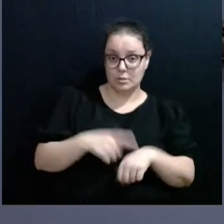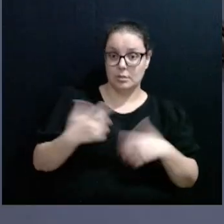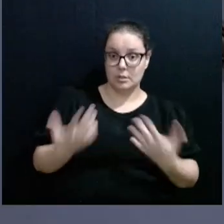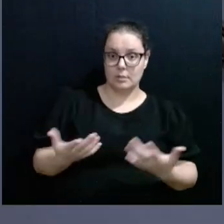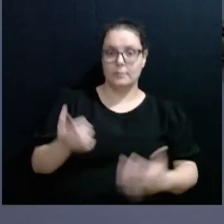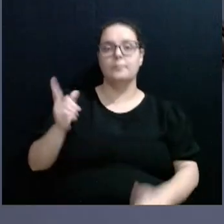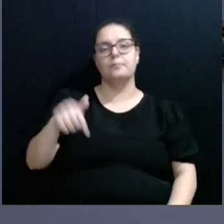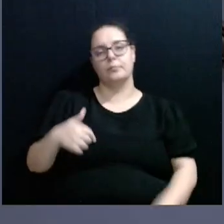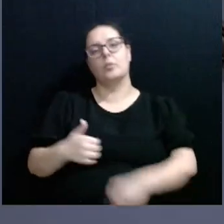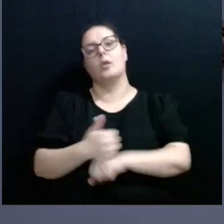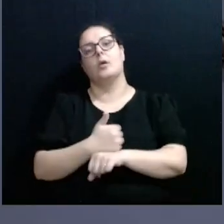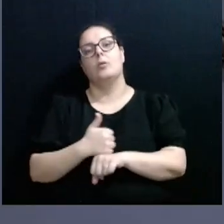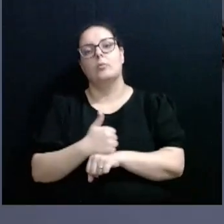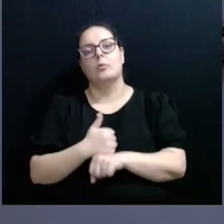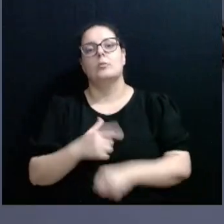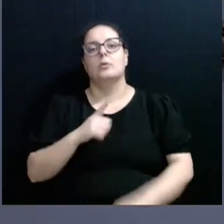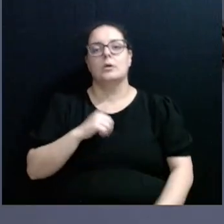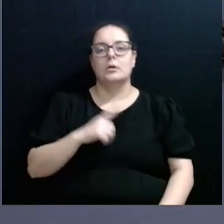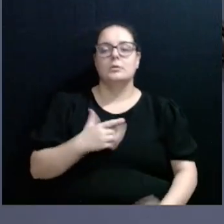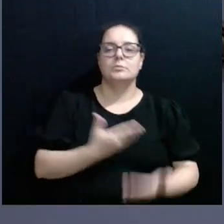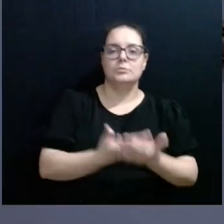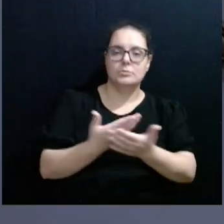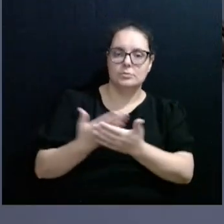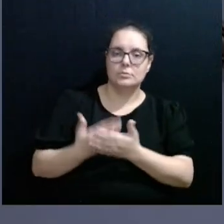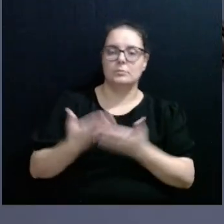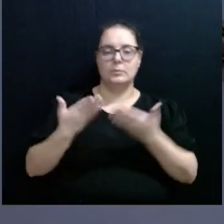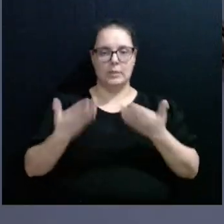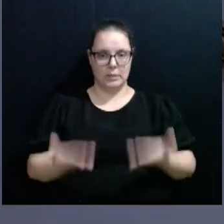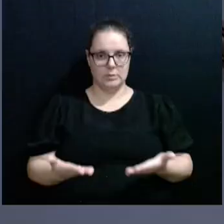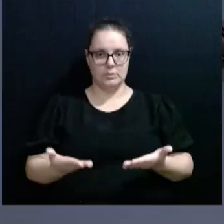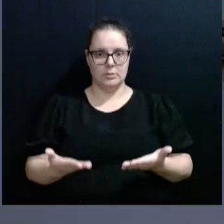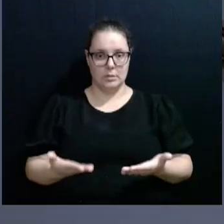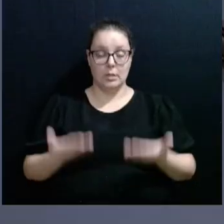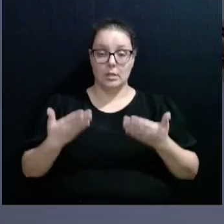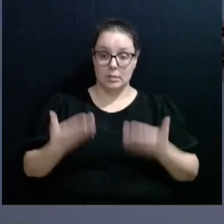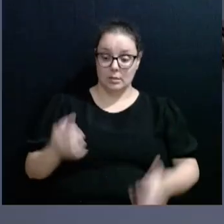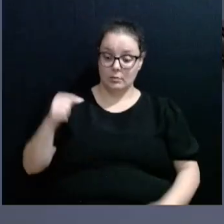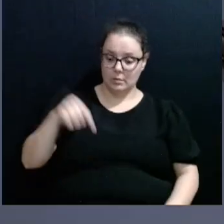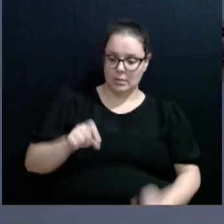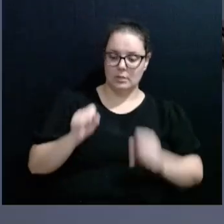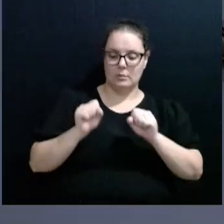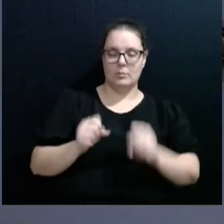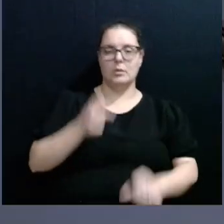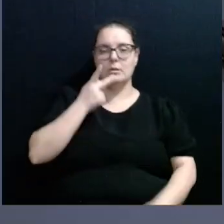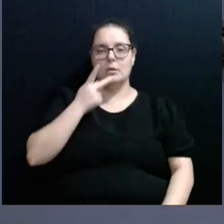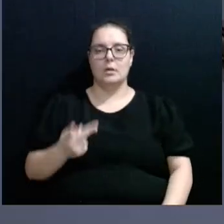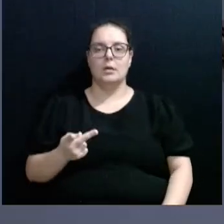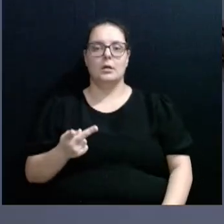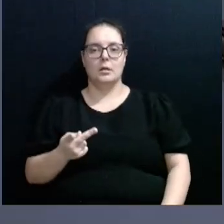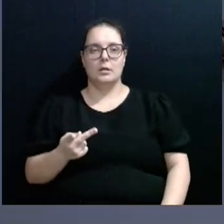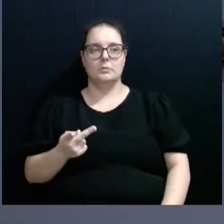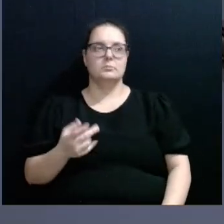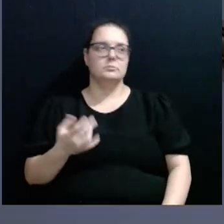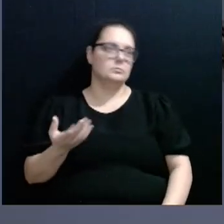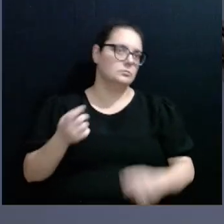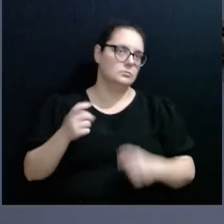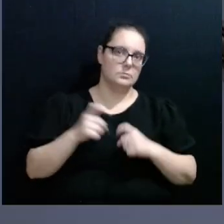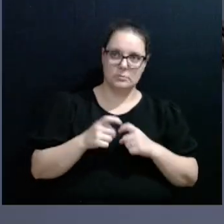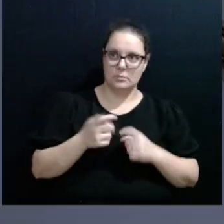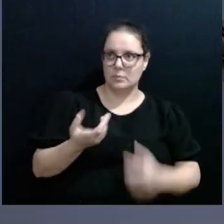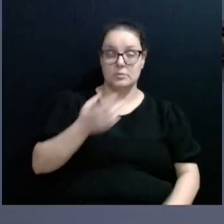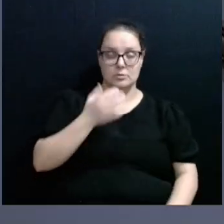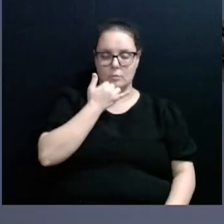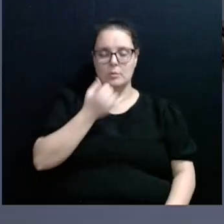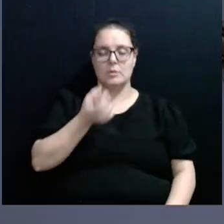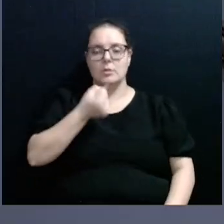que tenha estudado para isso. Então ele é que pode falar, né, se o medicamento é em gotas ou